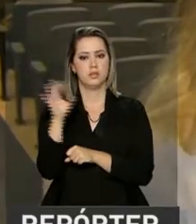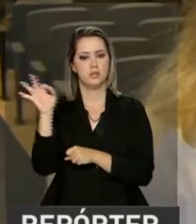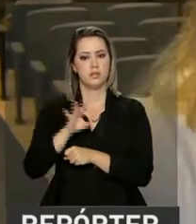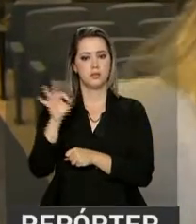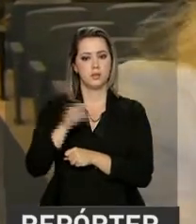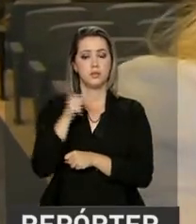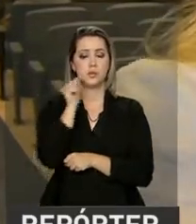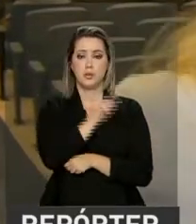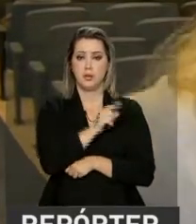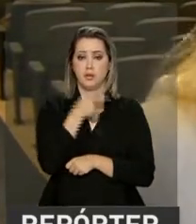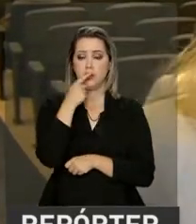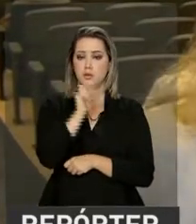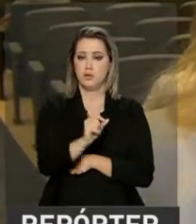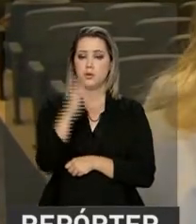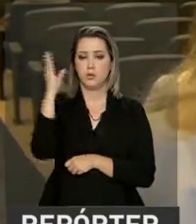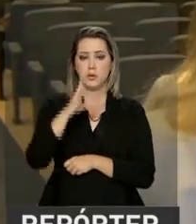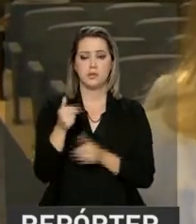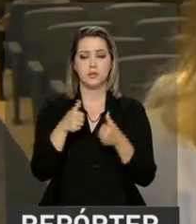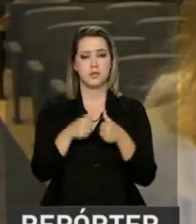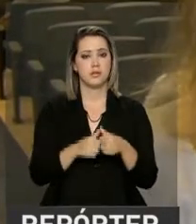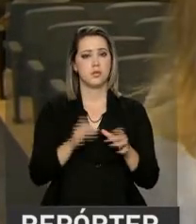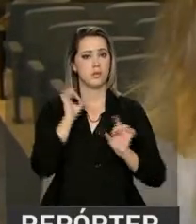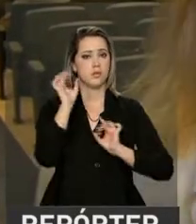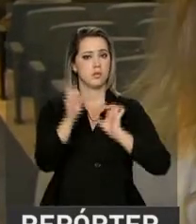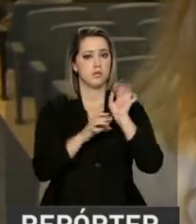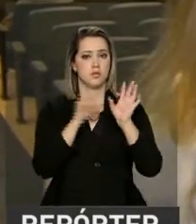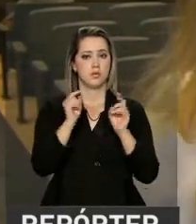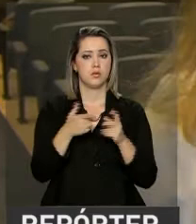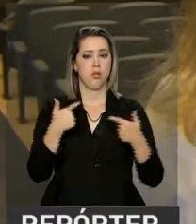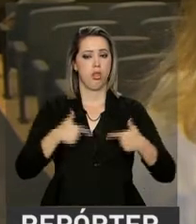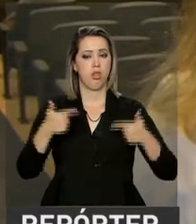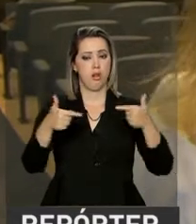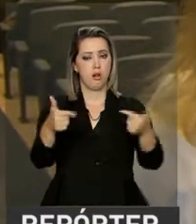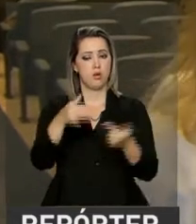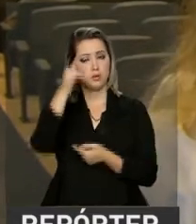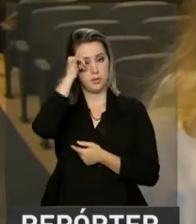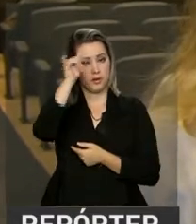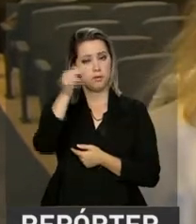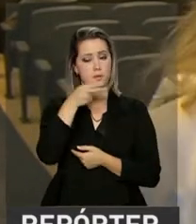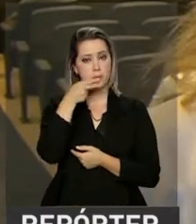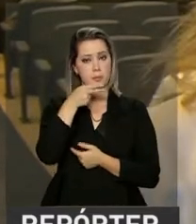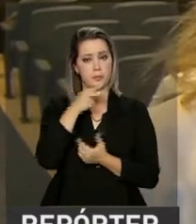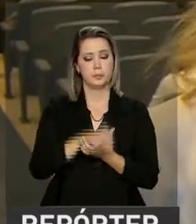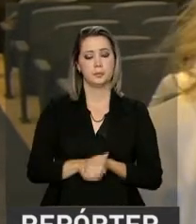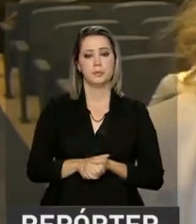diretora-geral do INCA, o Brasil ocupa um lugar de destaque na luta contra o cigarro. O Brasil